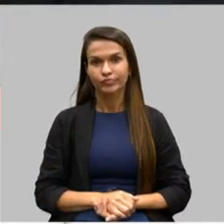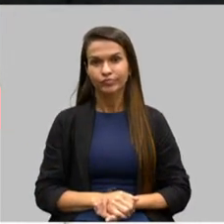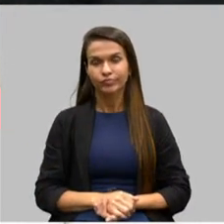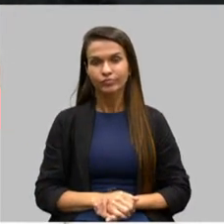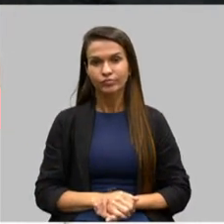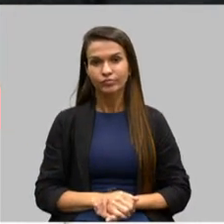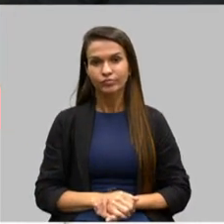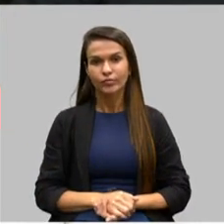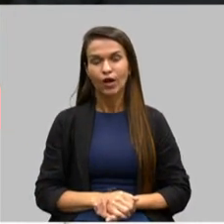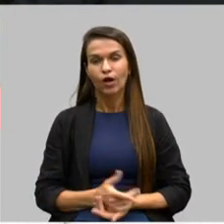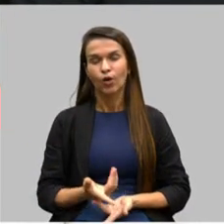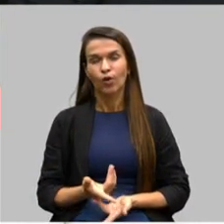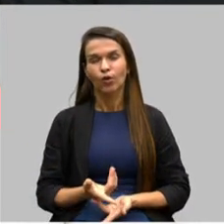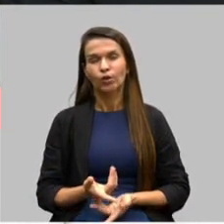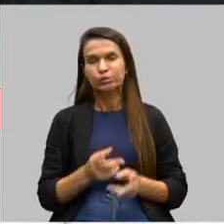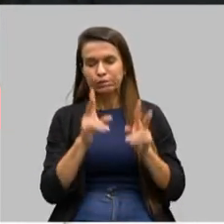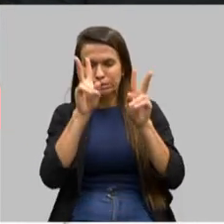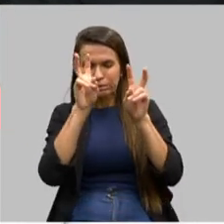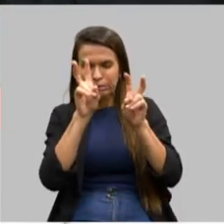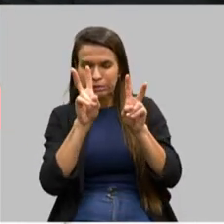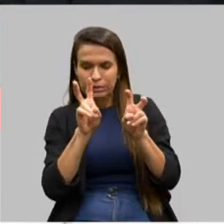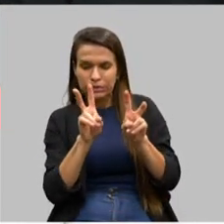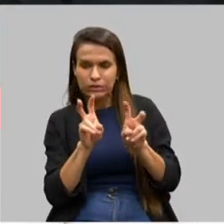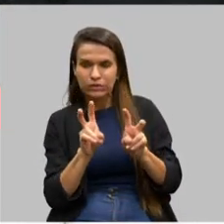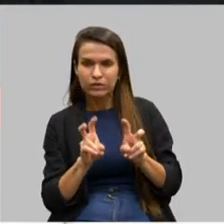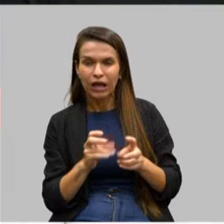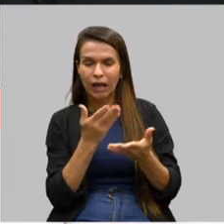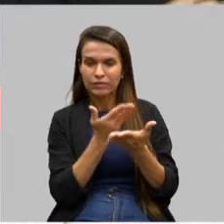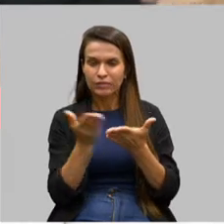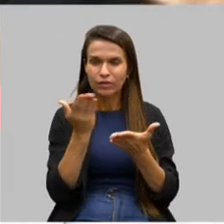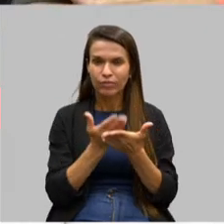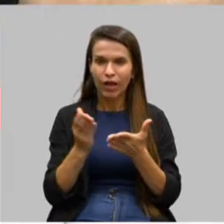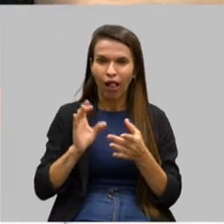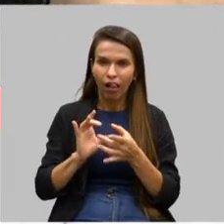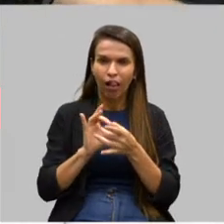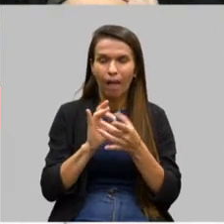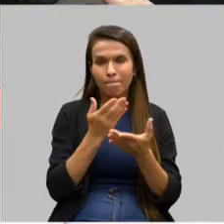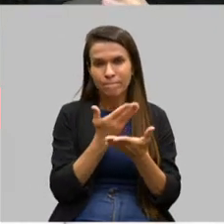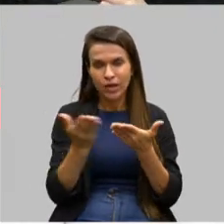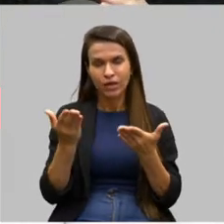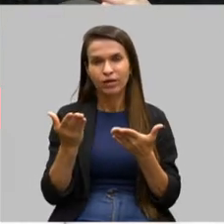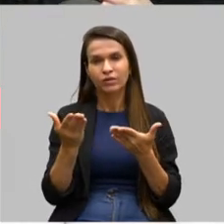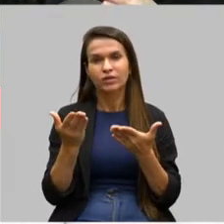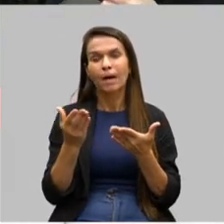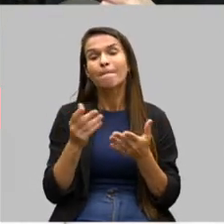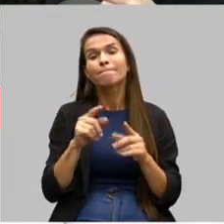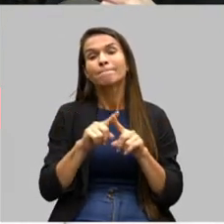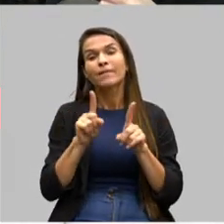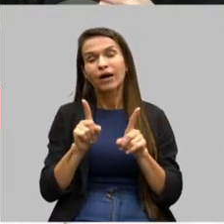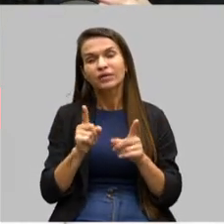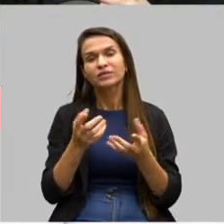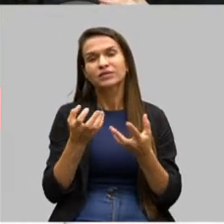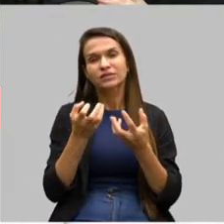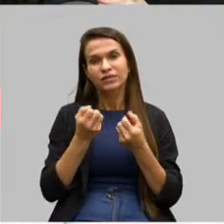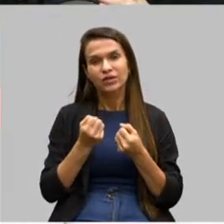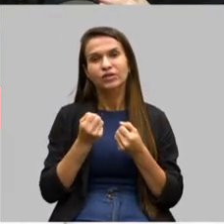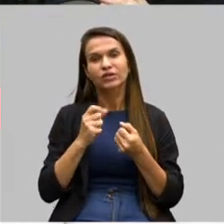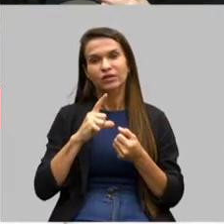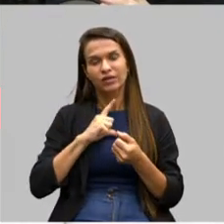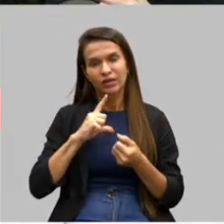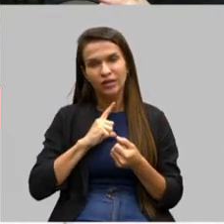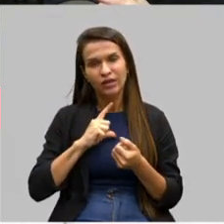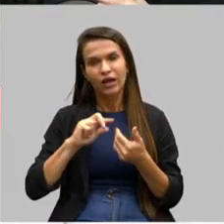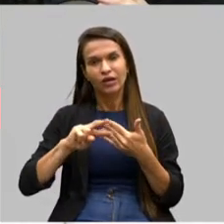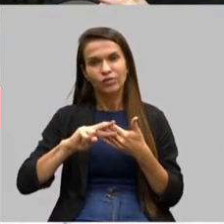os dilemas que essas perdas, porque não são apenas perdas, mas ganhos que elas vão gerar.